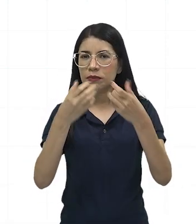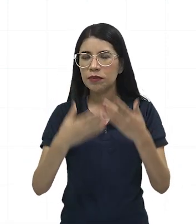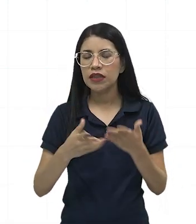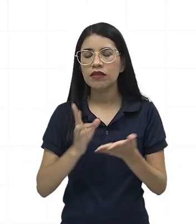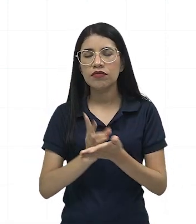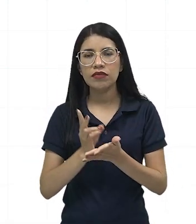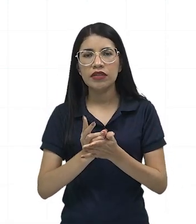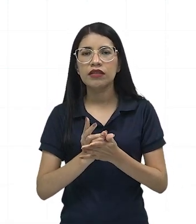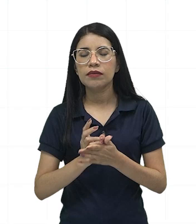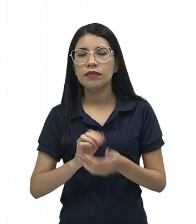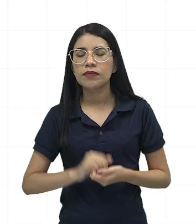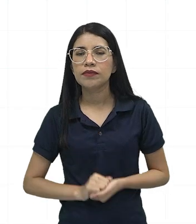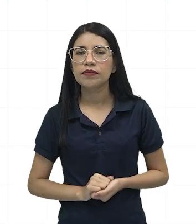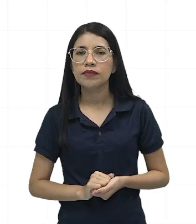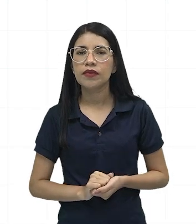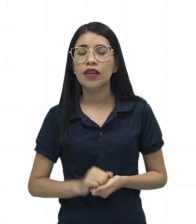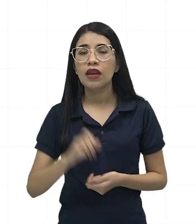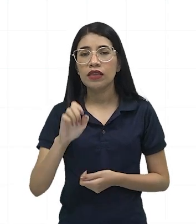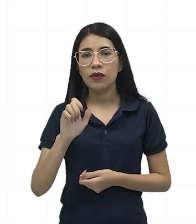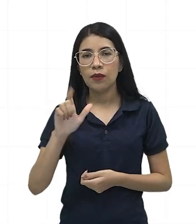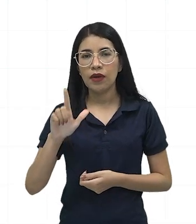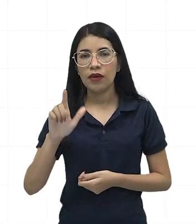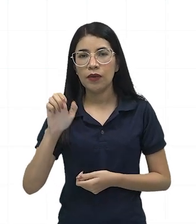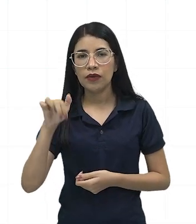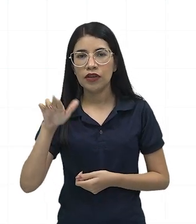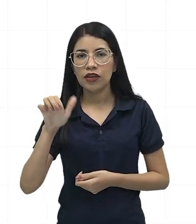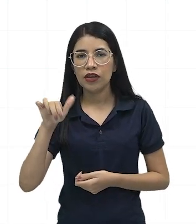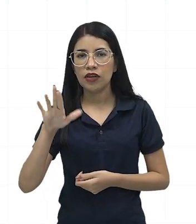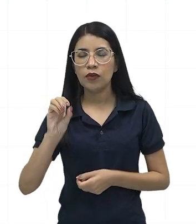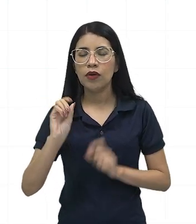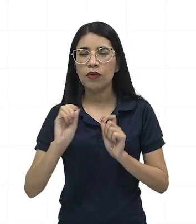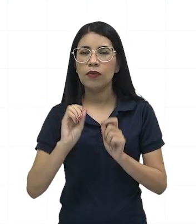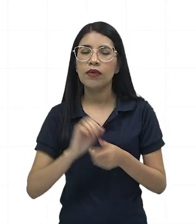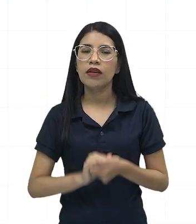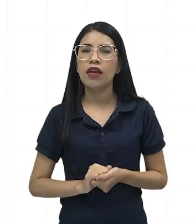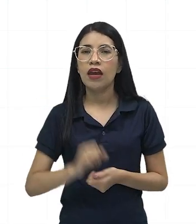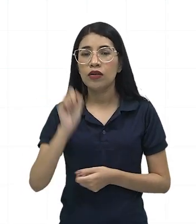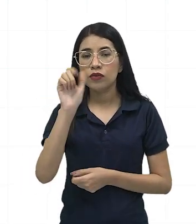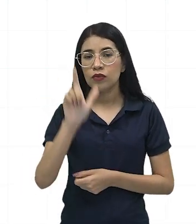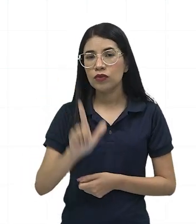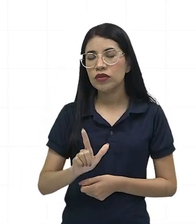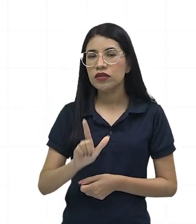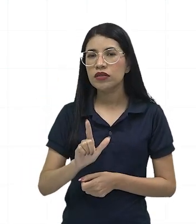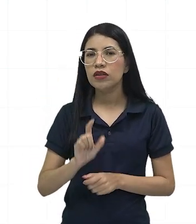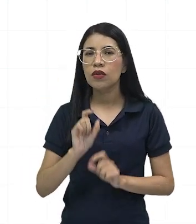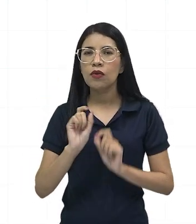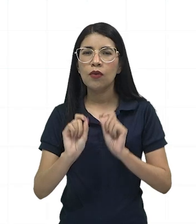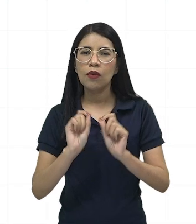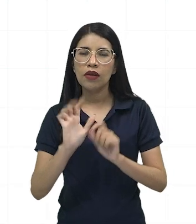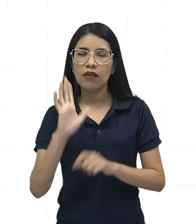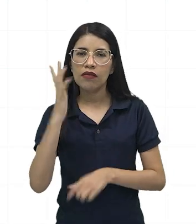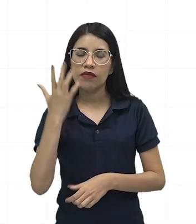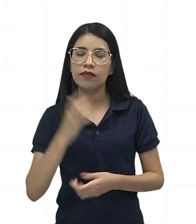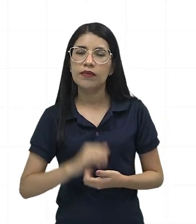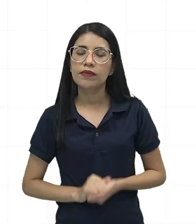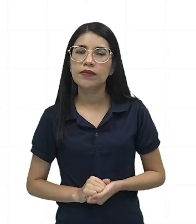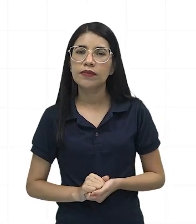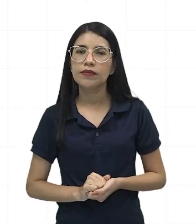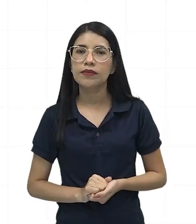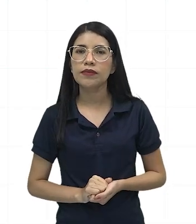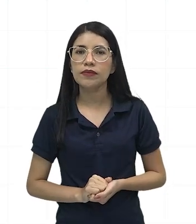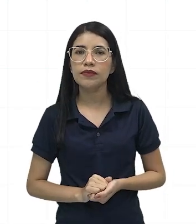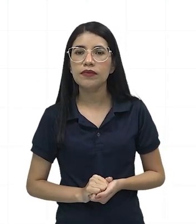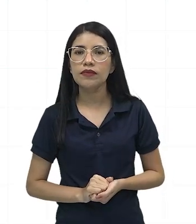esses fenômenos. O El Niño é uma oscilação sul. E o que o El Niño provoca?